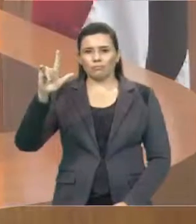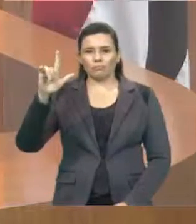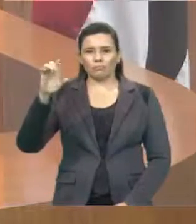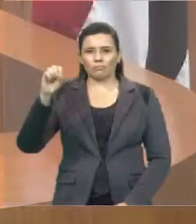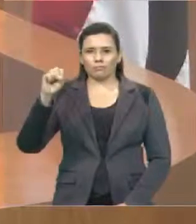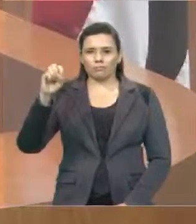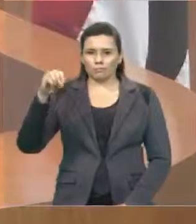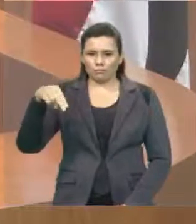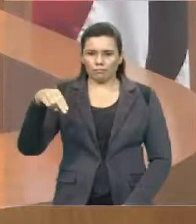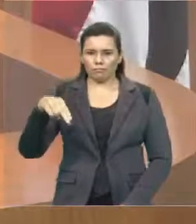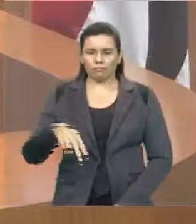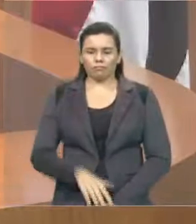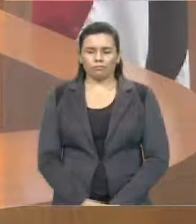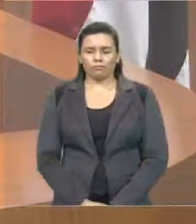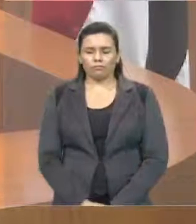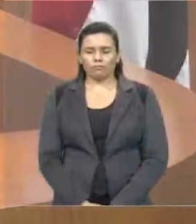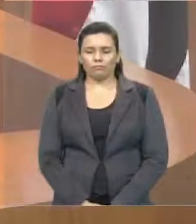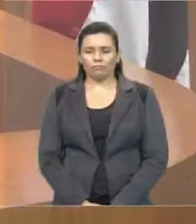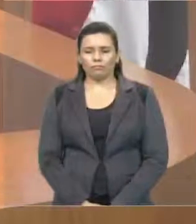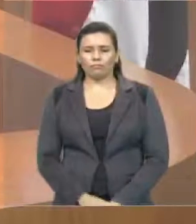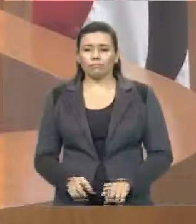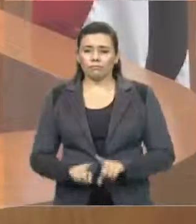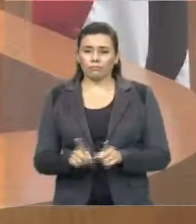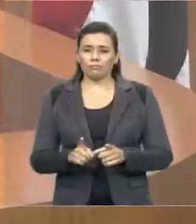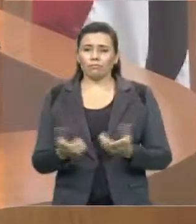E agora, nesta semana,